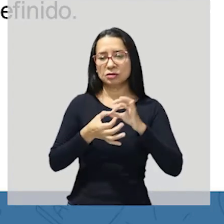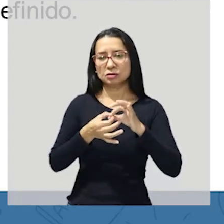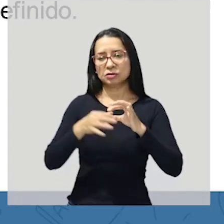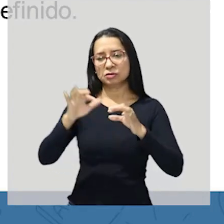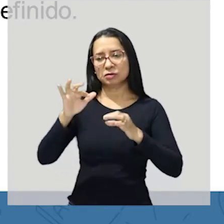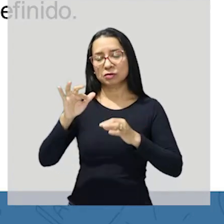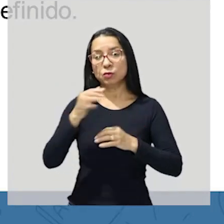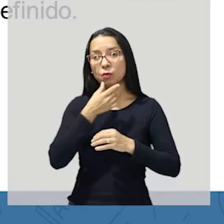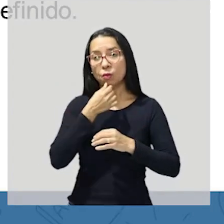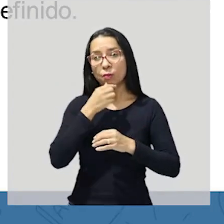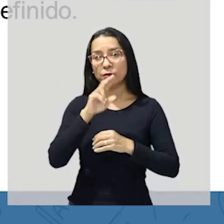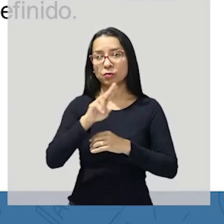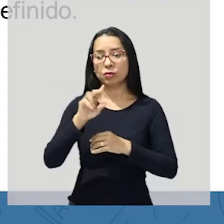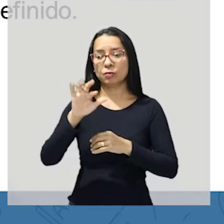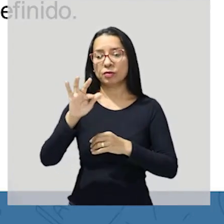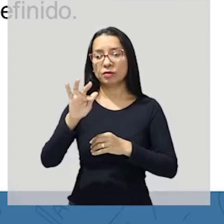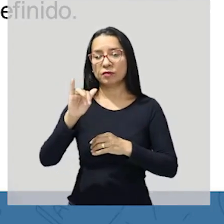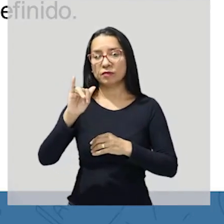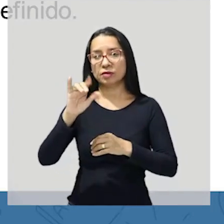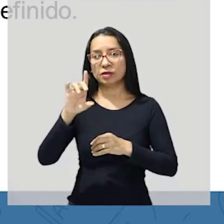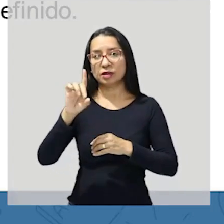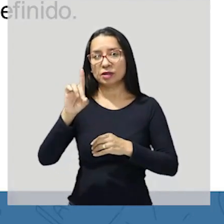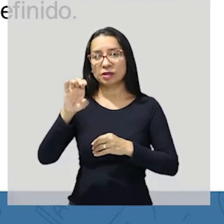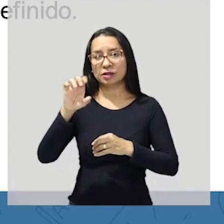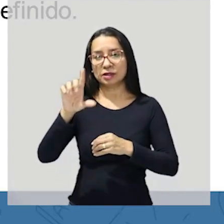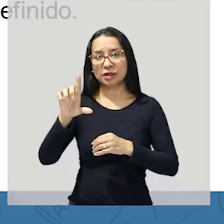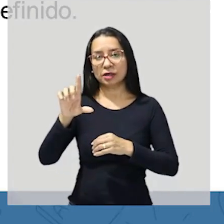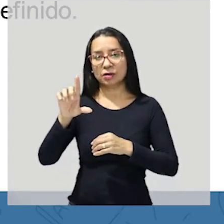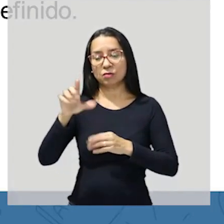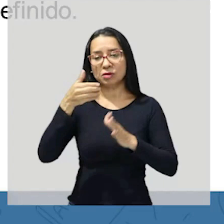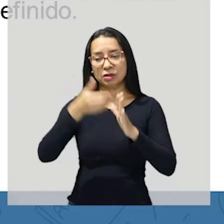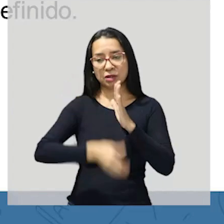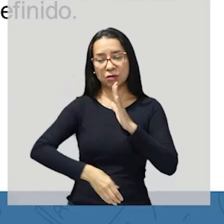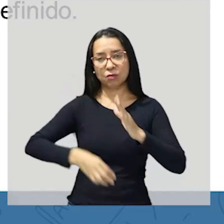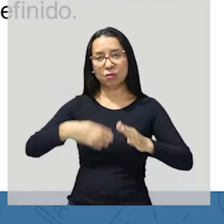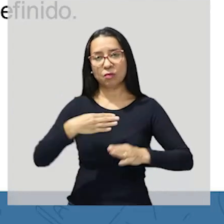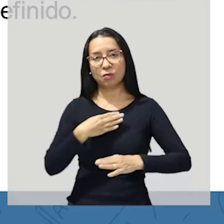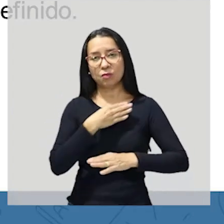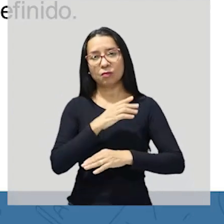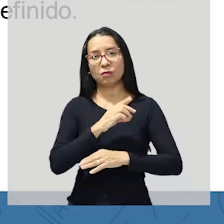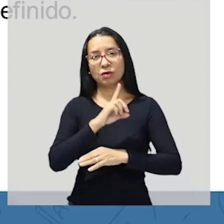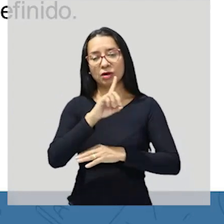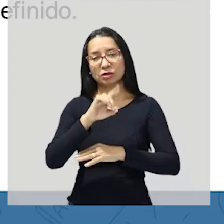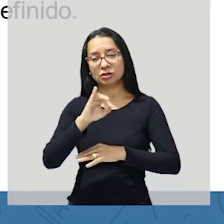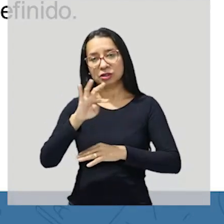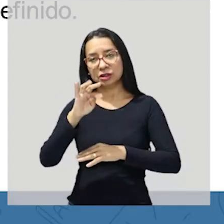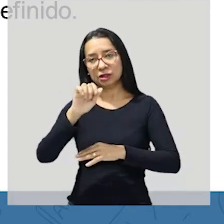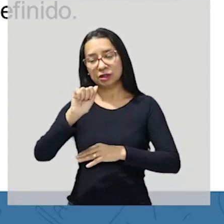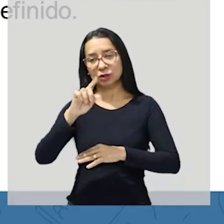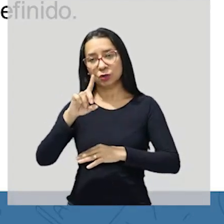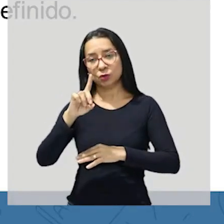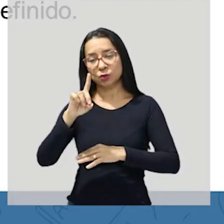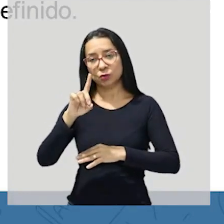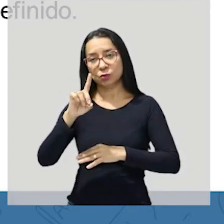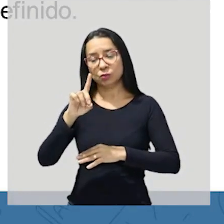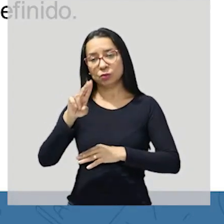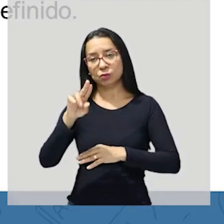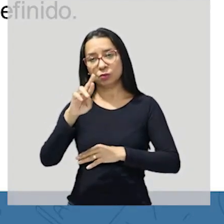processo revolucionário, 59, que derrubou a ditadura pró-Estados Unidos de Fulgêncio